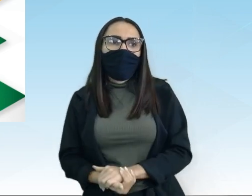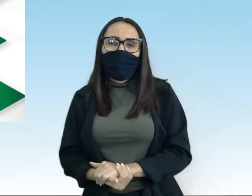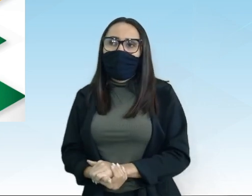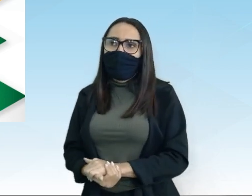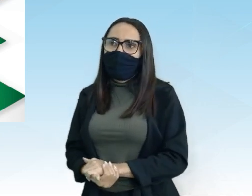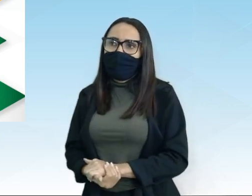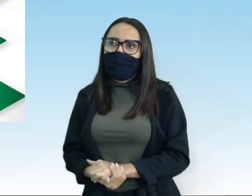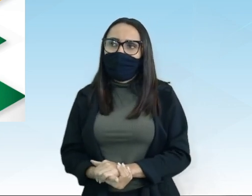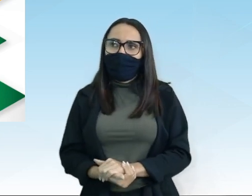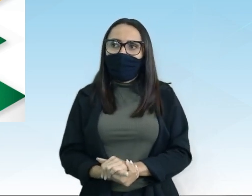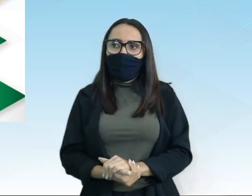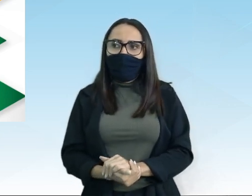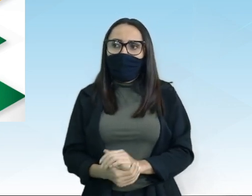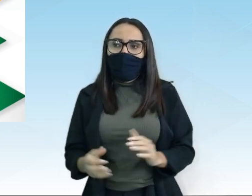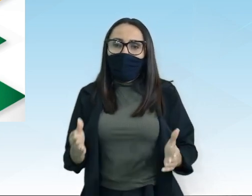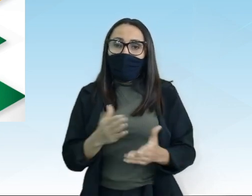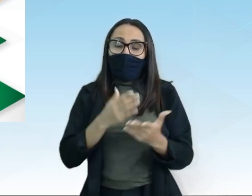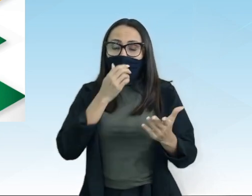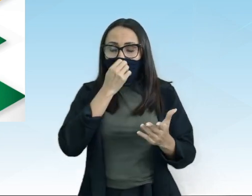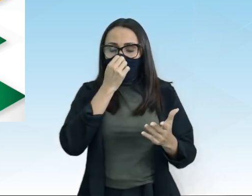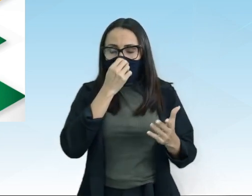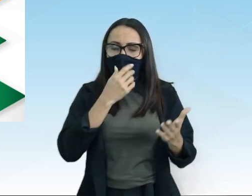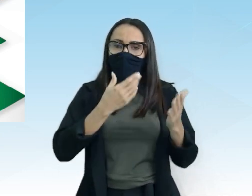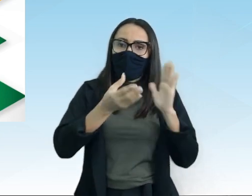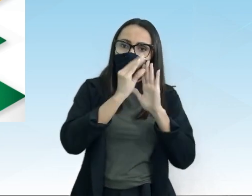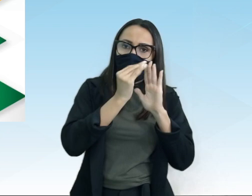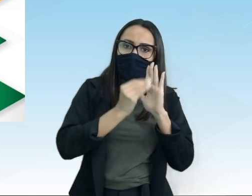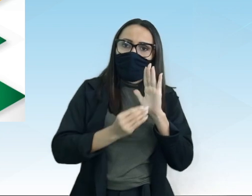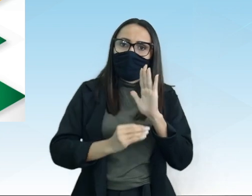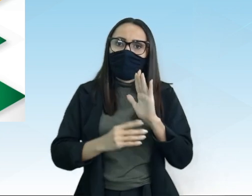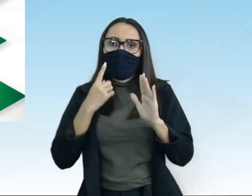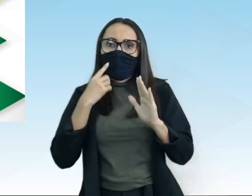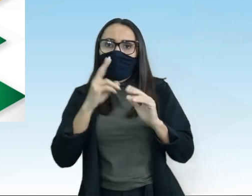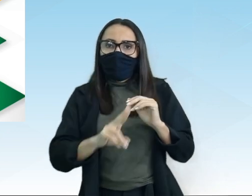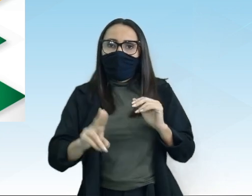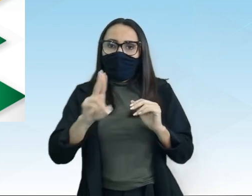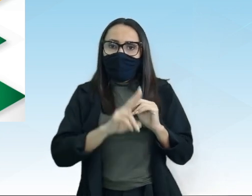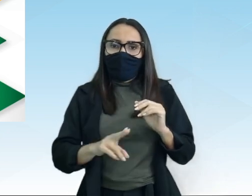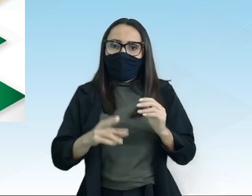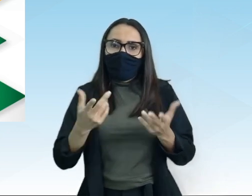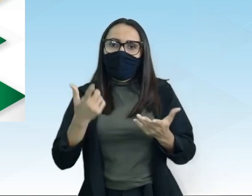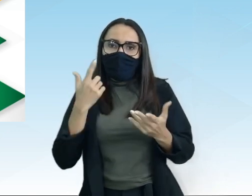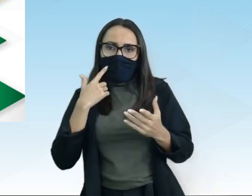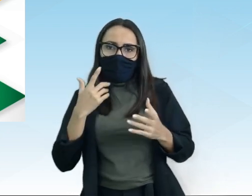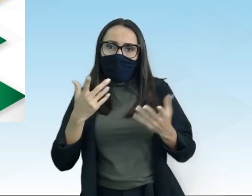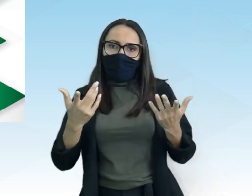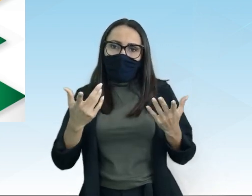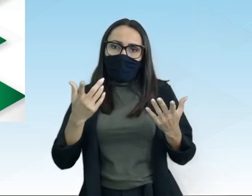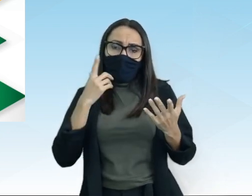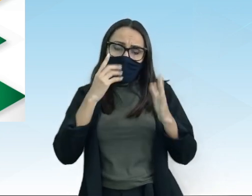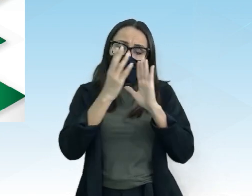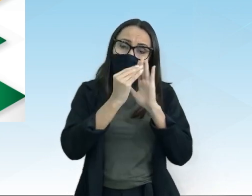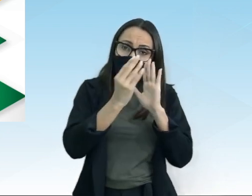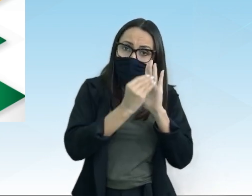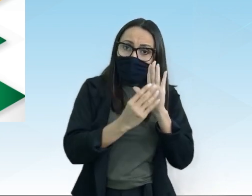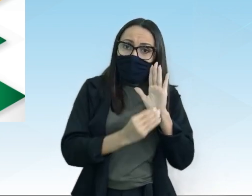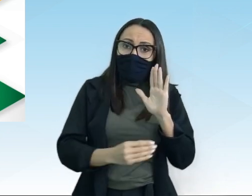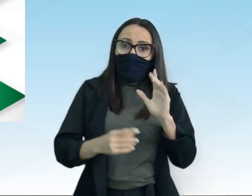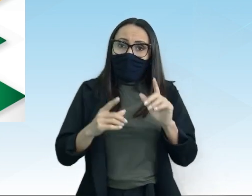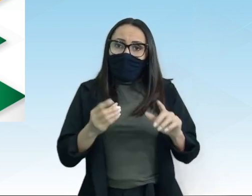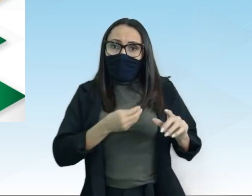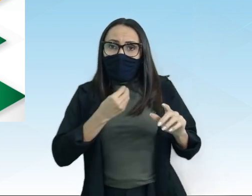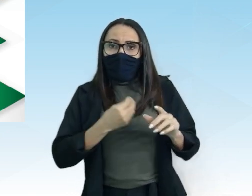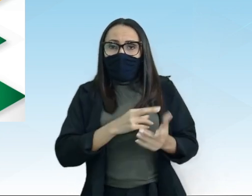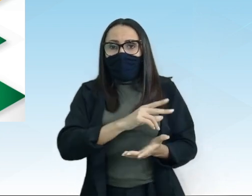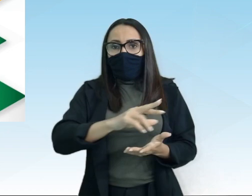vocês que aquilo que se chama norma padrão é a norma utilizada como padrão, padrão no sentido de ser modelo, mas existem